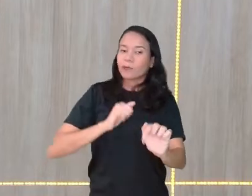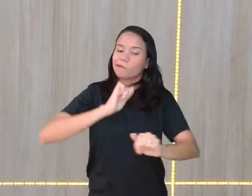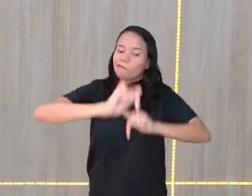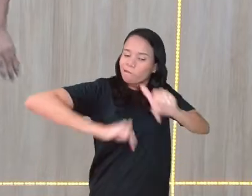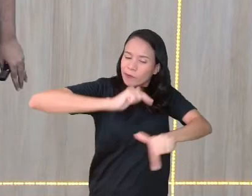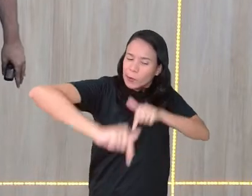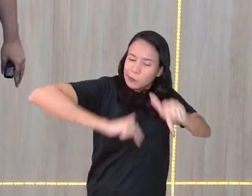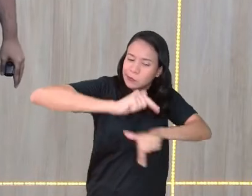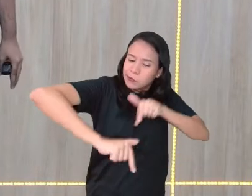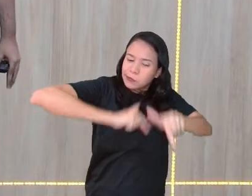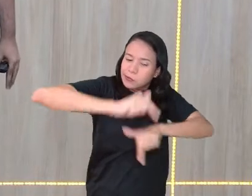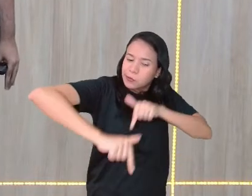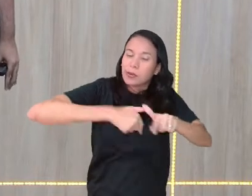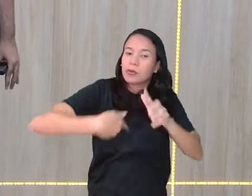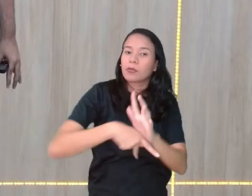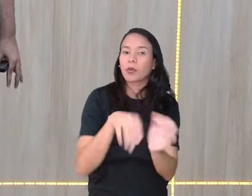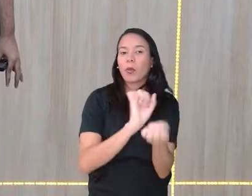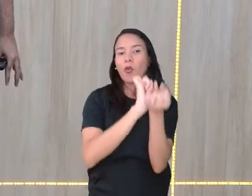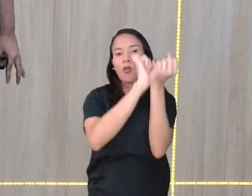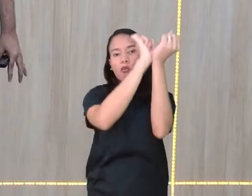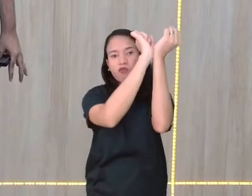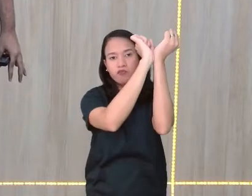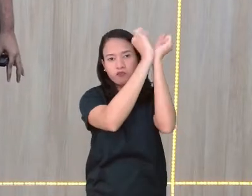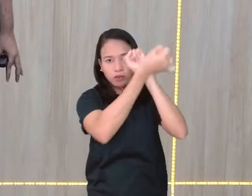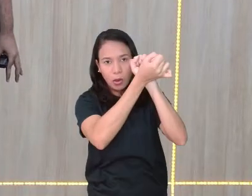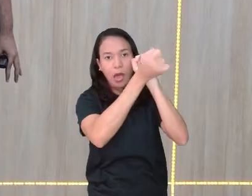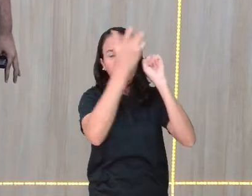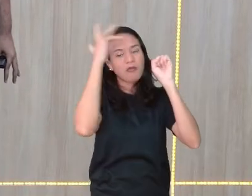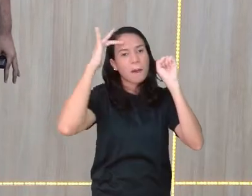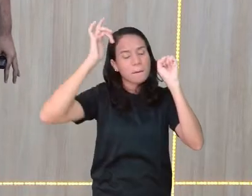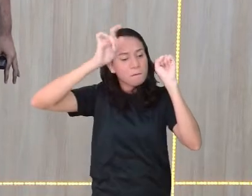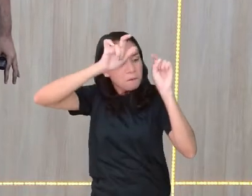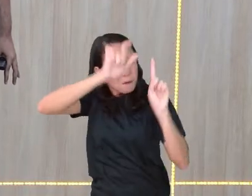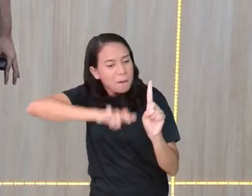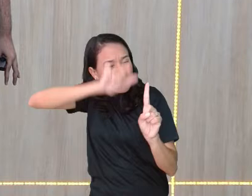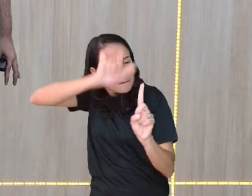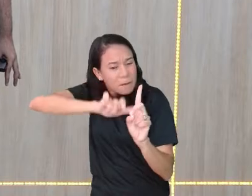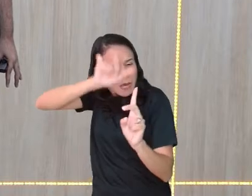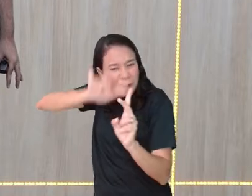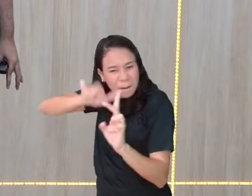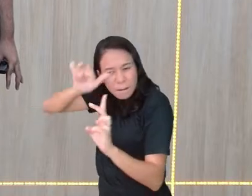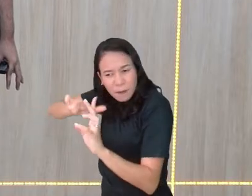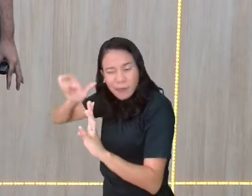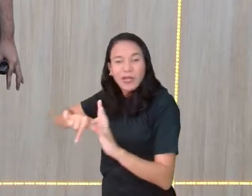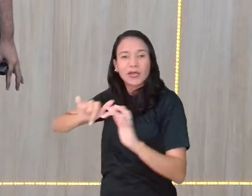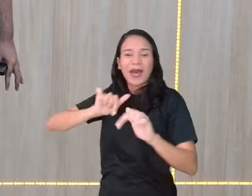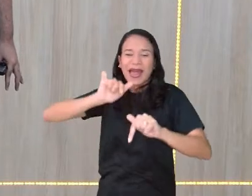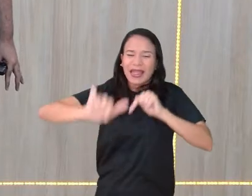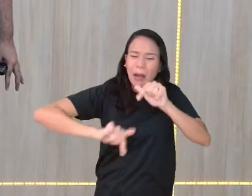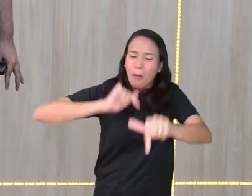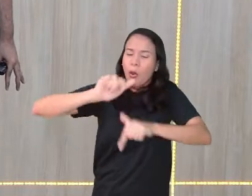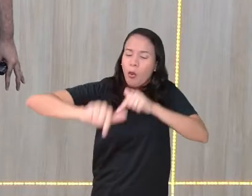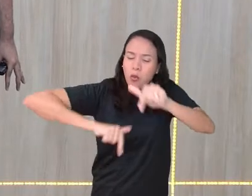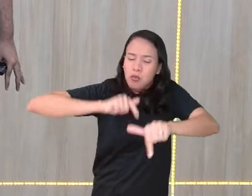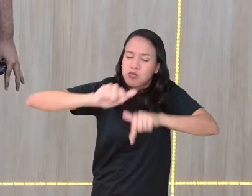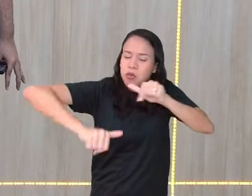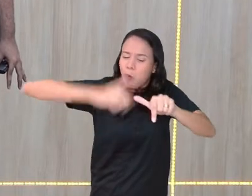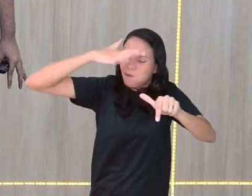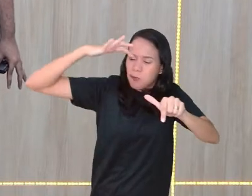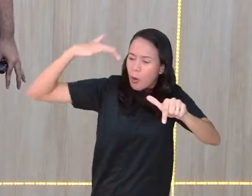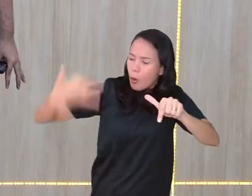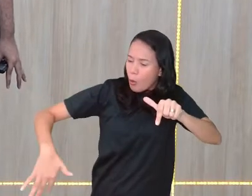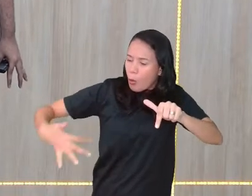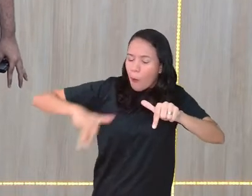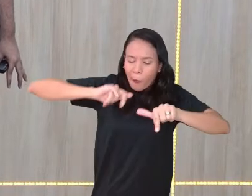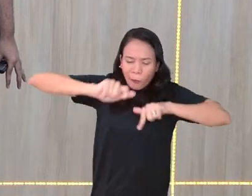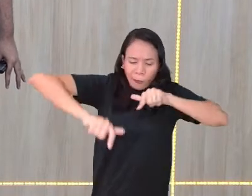Da questão dos escravos, né? Pessoas sendo submetidas ali a trabalhos com péssimas condições